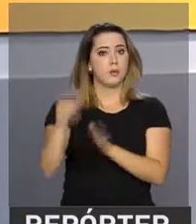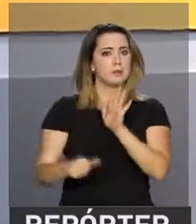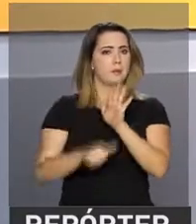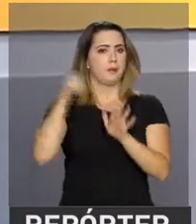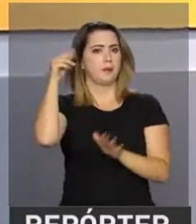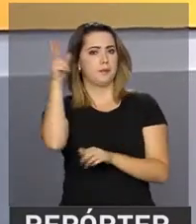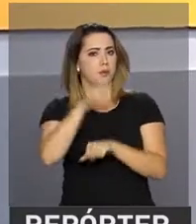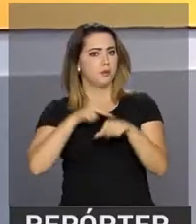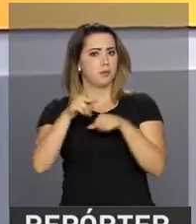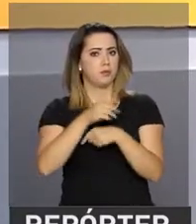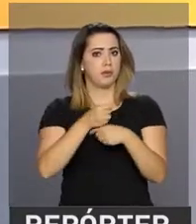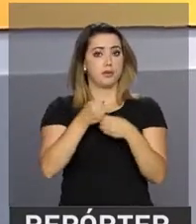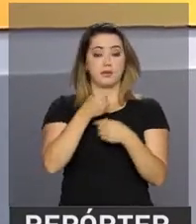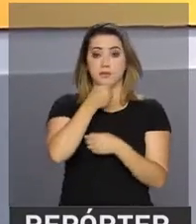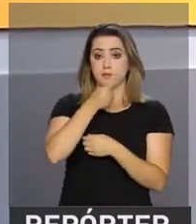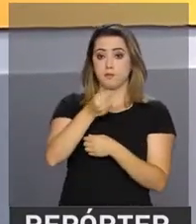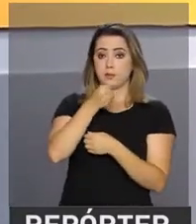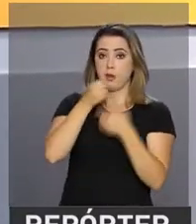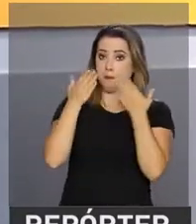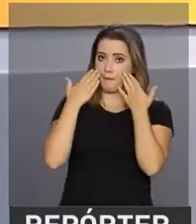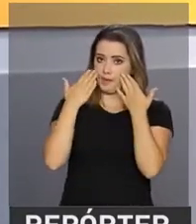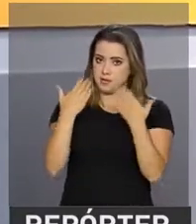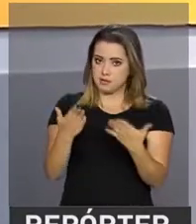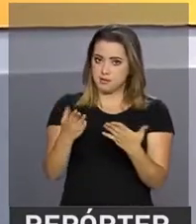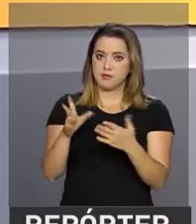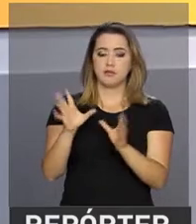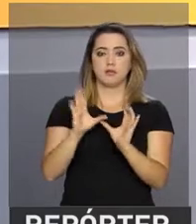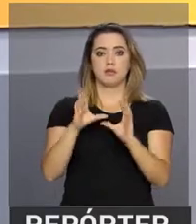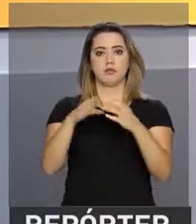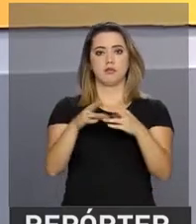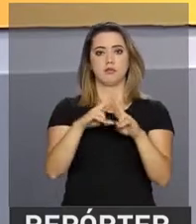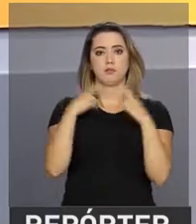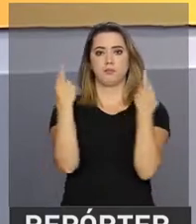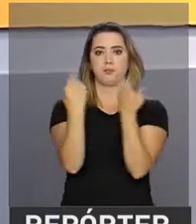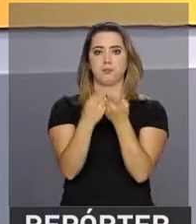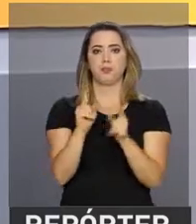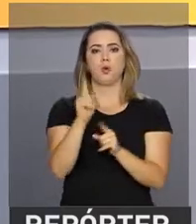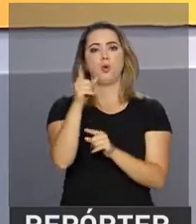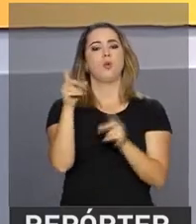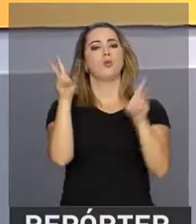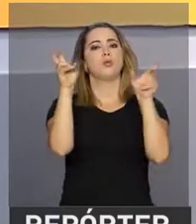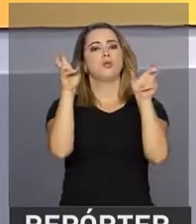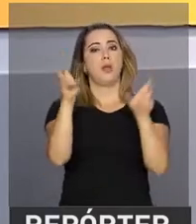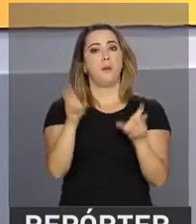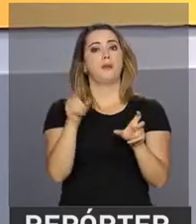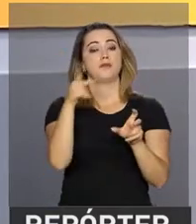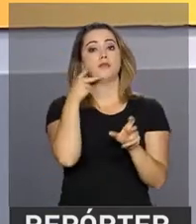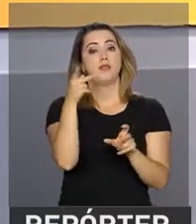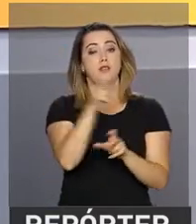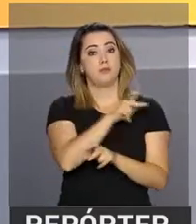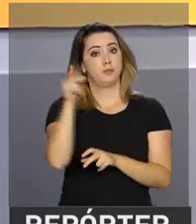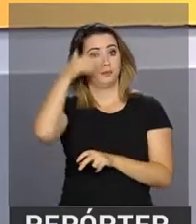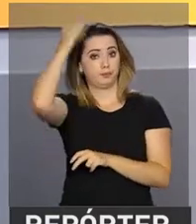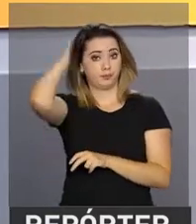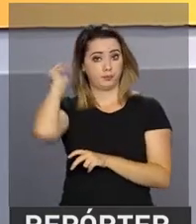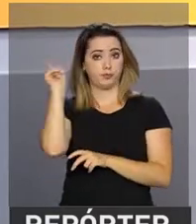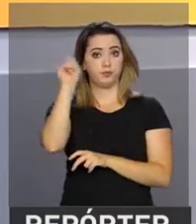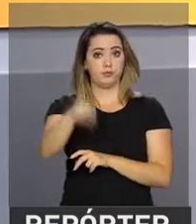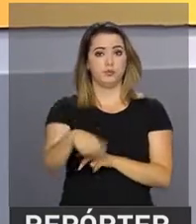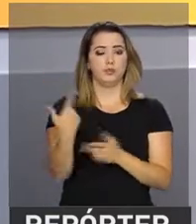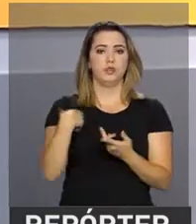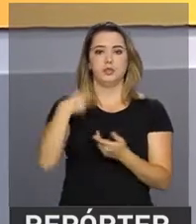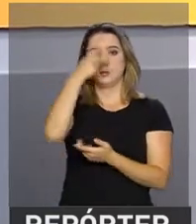a se manifestar na Assembleia. E durante o discurso, um dos temas tratados pelo presidente Michel Temer foi a questão